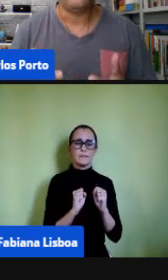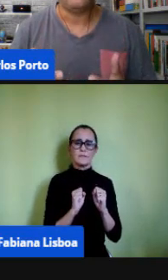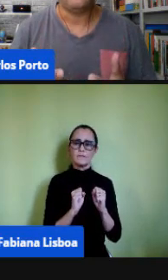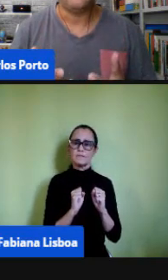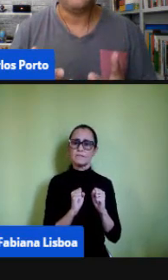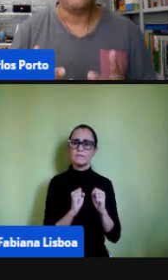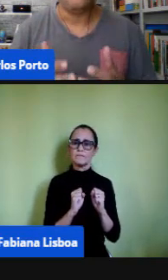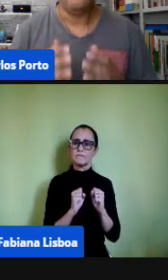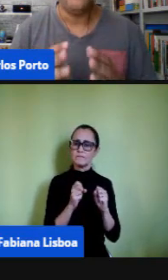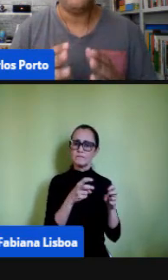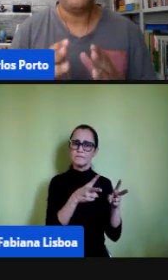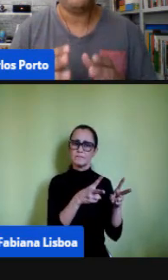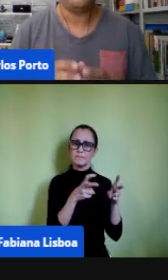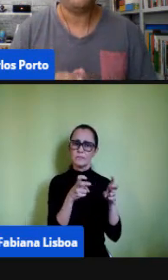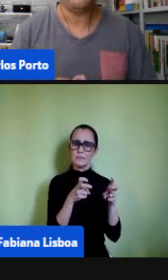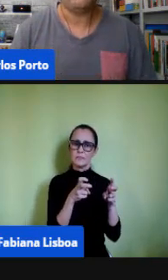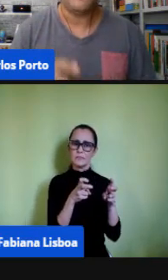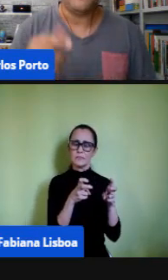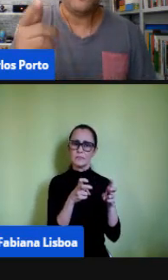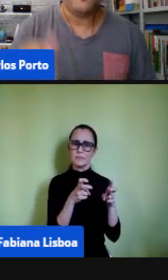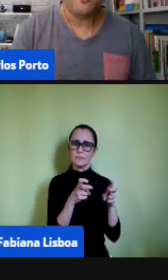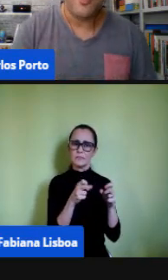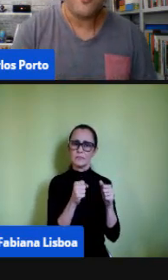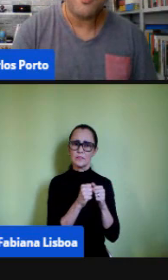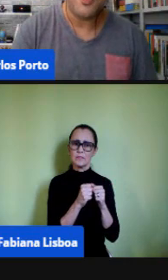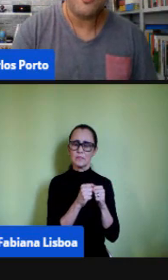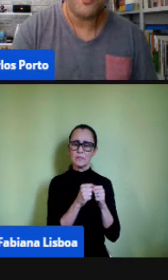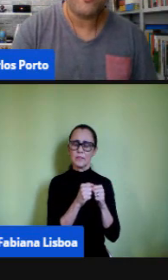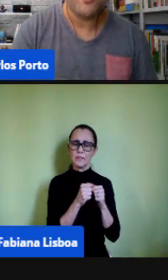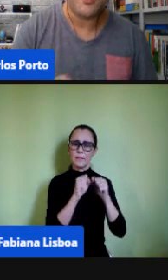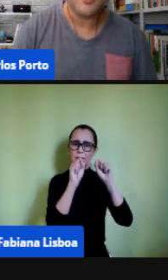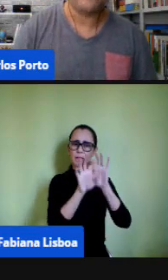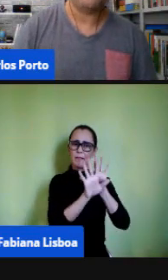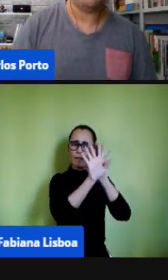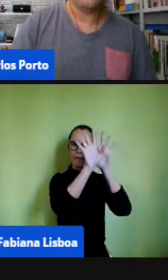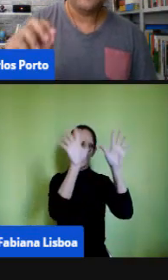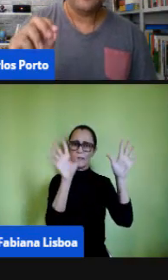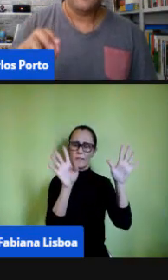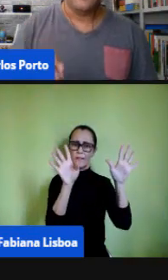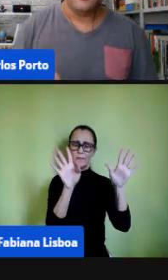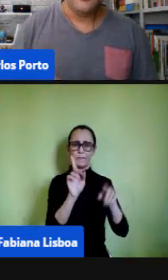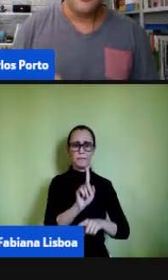enxergar muito sobre o que eu estou falando. Perceba nesse próximo slide.